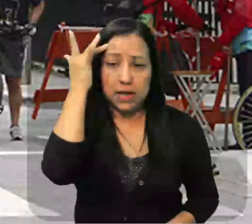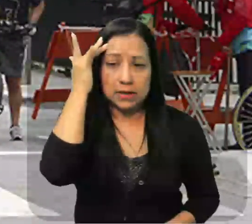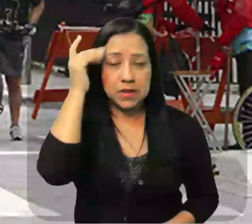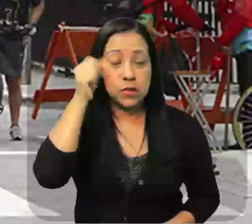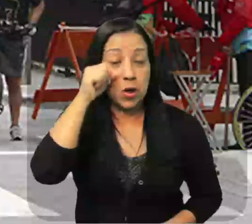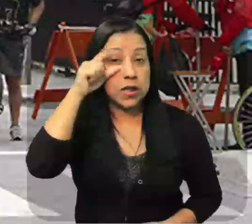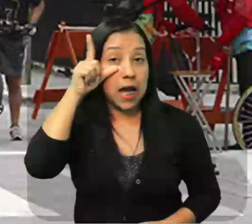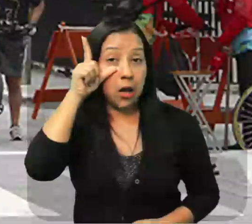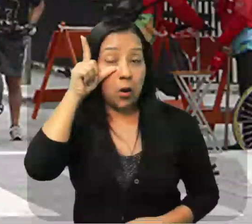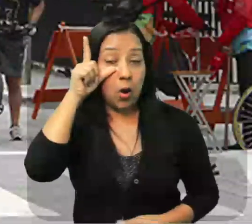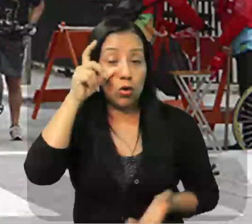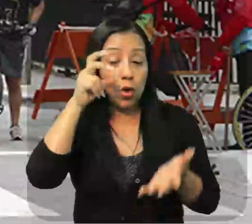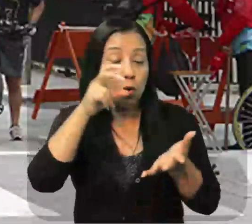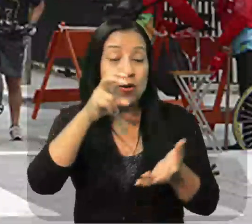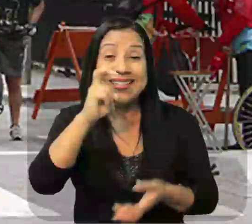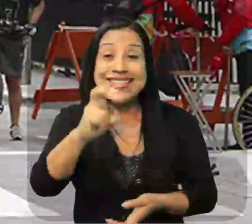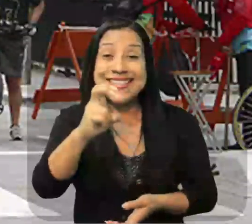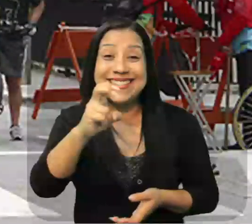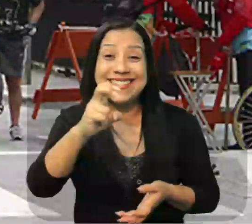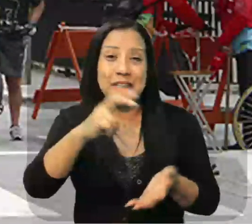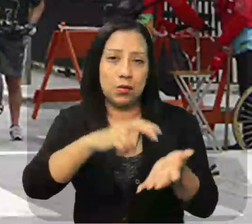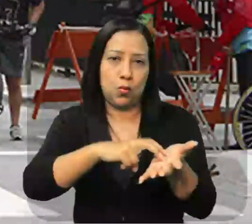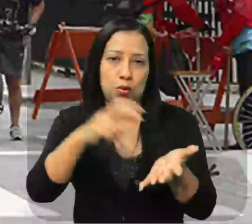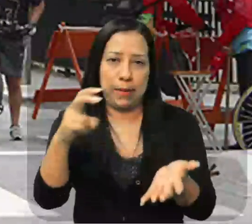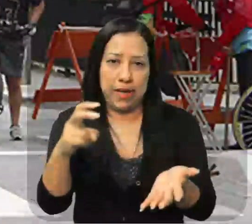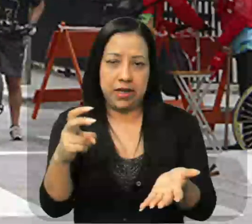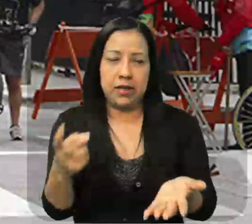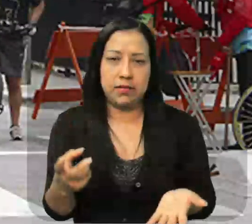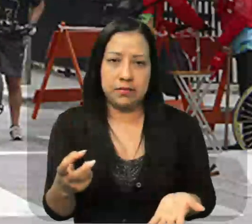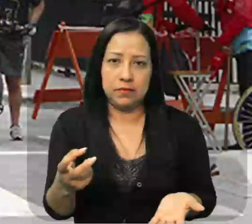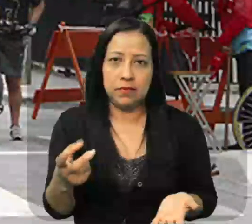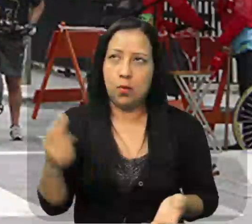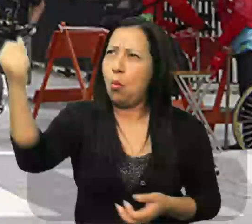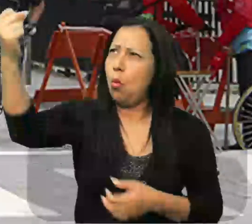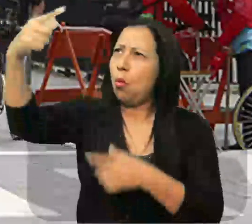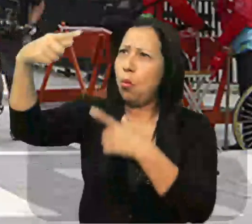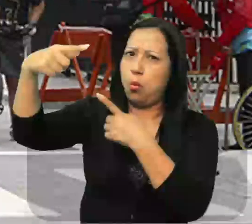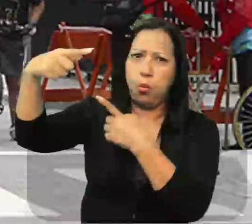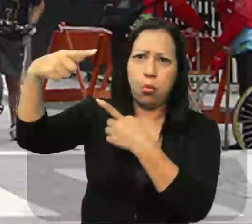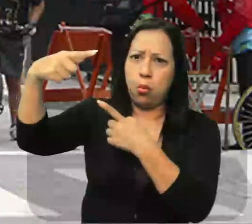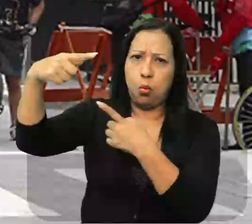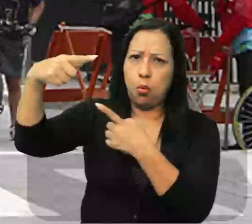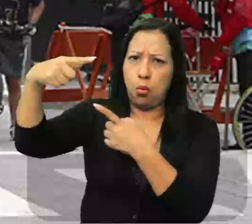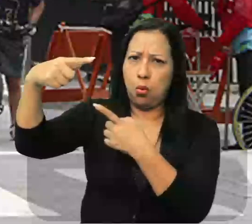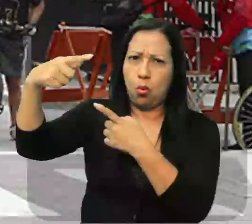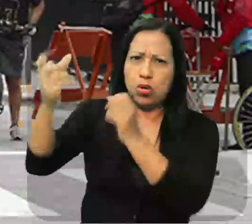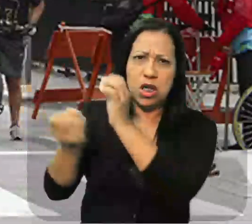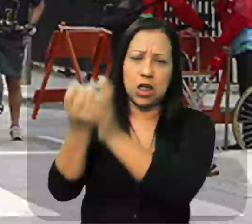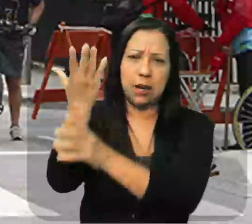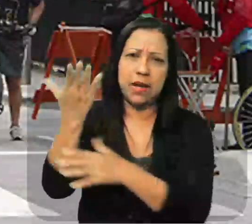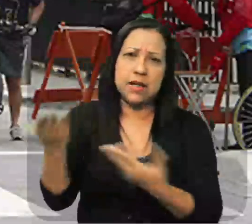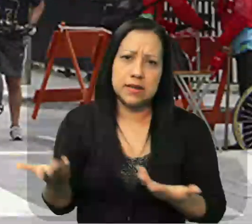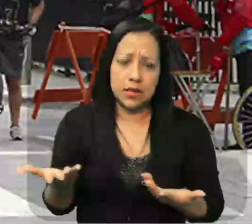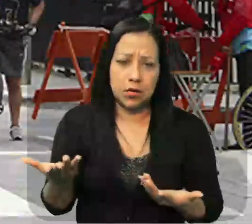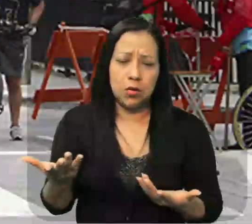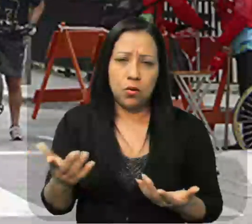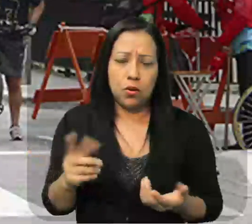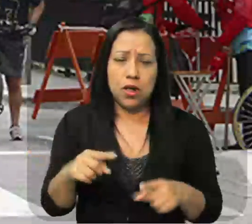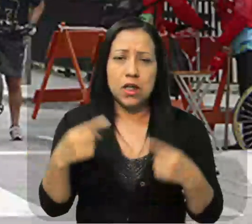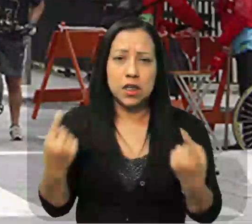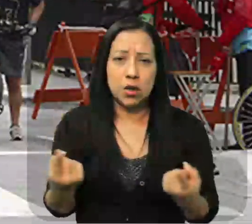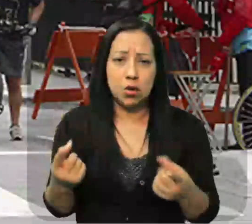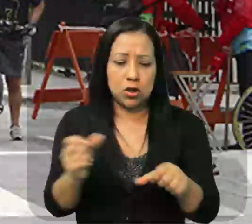acordam às 5 da manhã, ainda nem raiou o sol. Estão entendendo? E